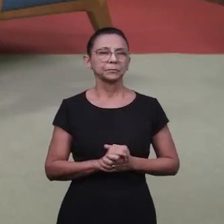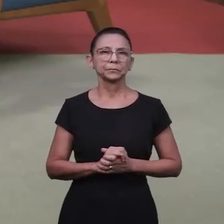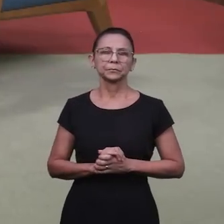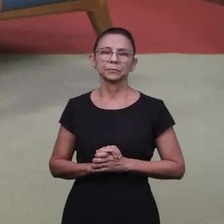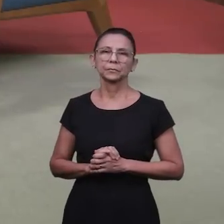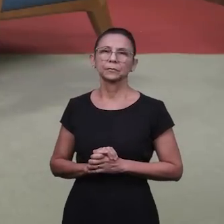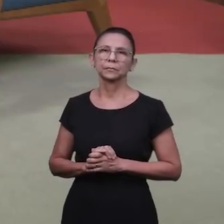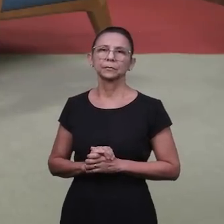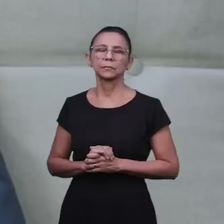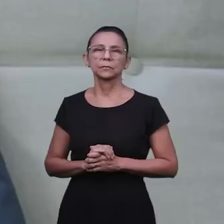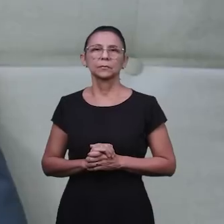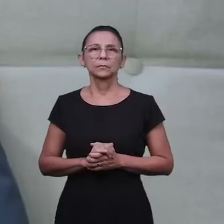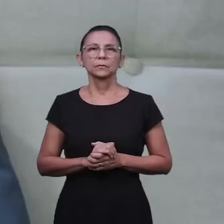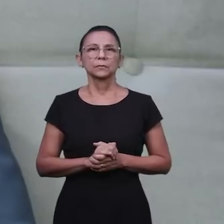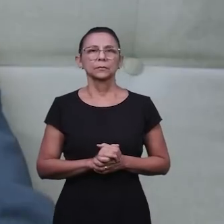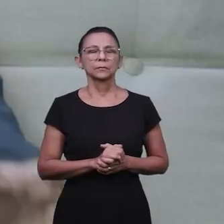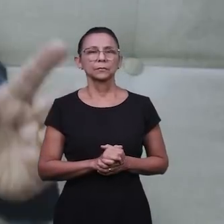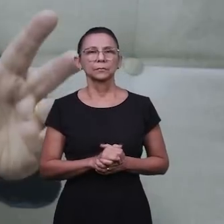essa palavra aos nossos irmãos.